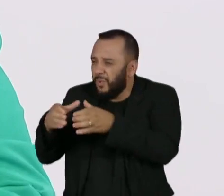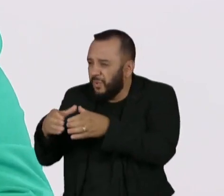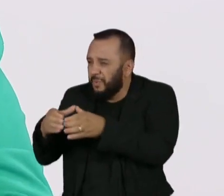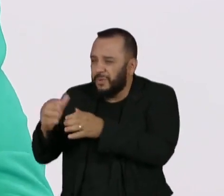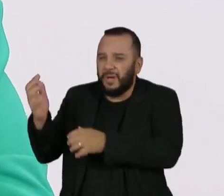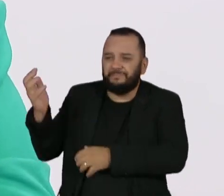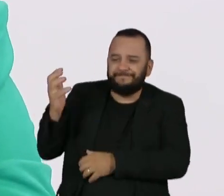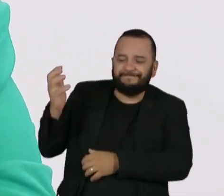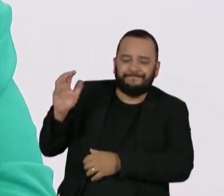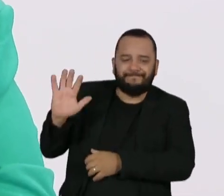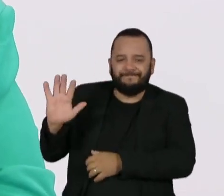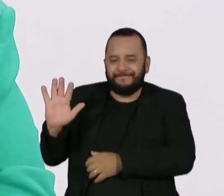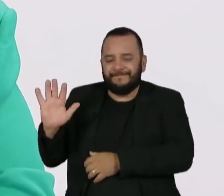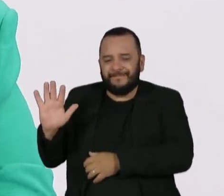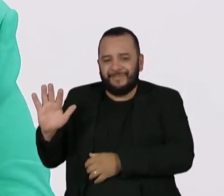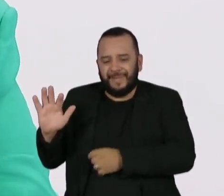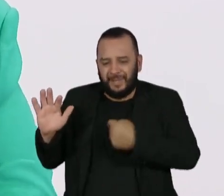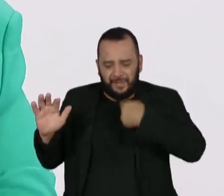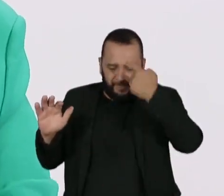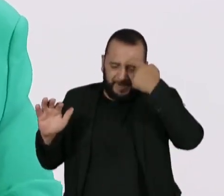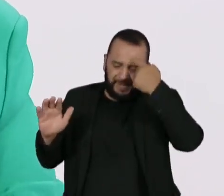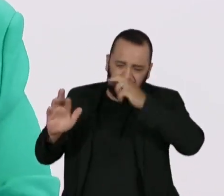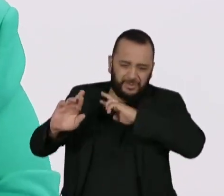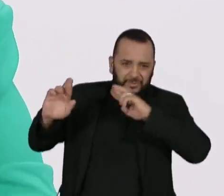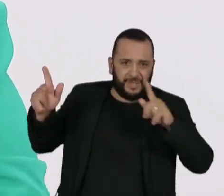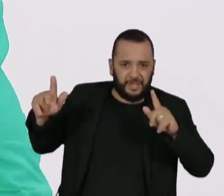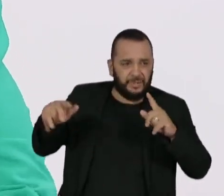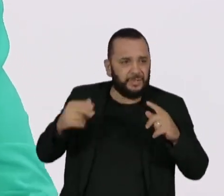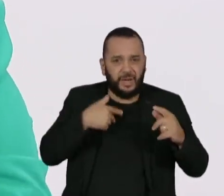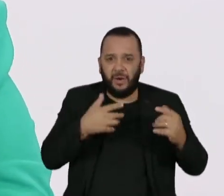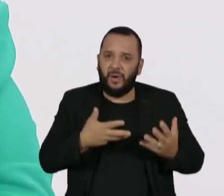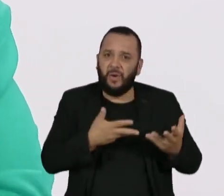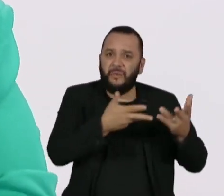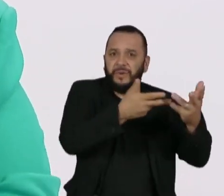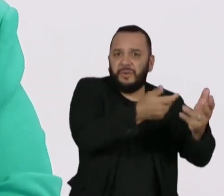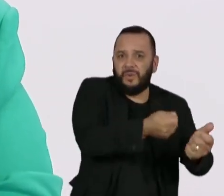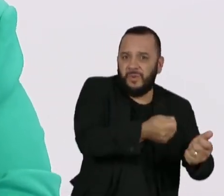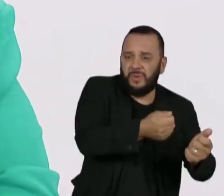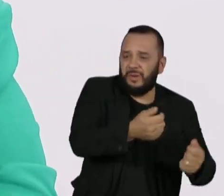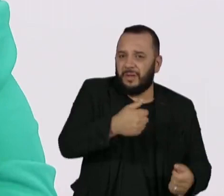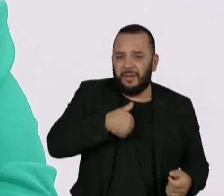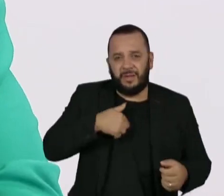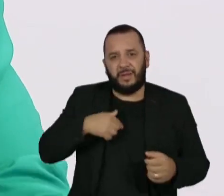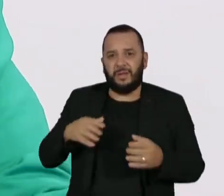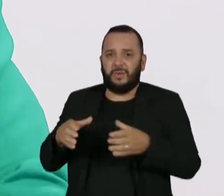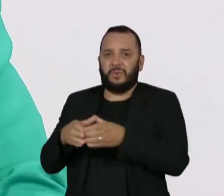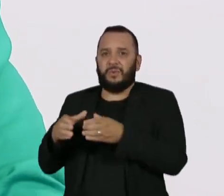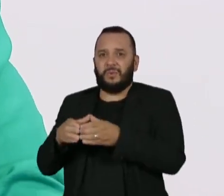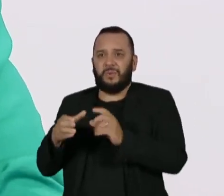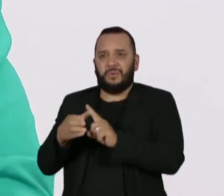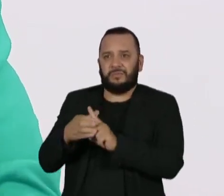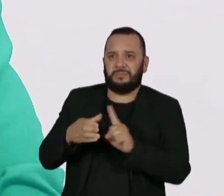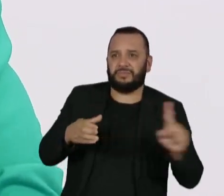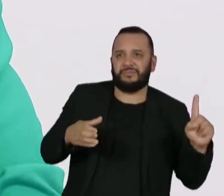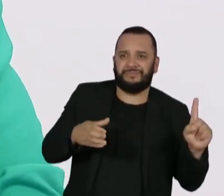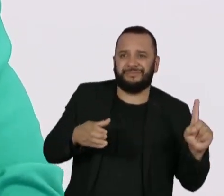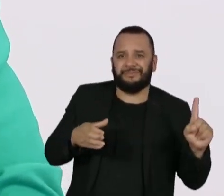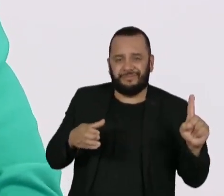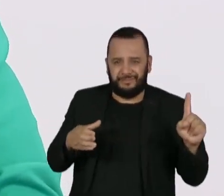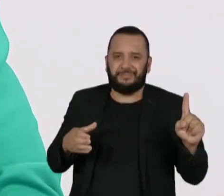oportunidades, às vezes um convite surge para esse artista aí fazer o seu